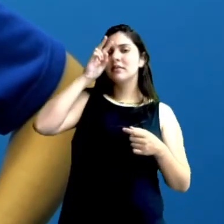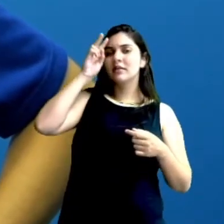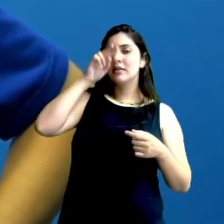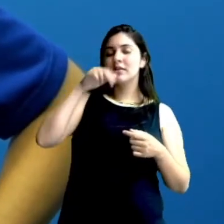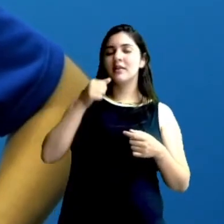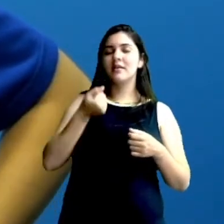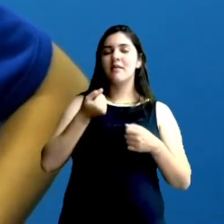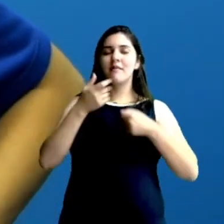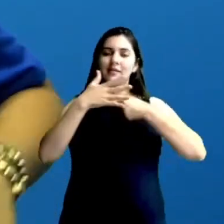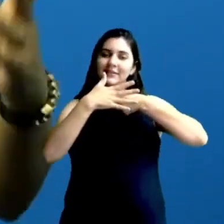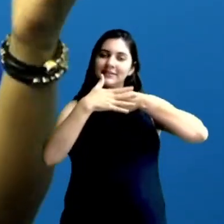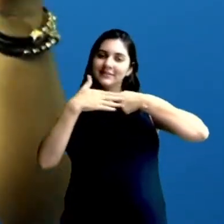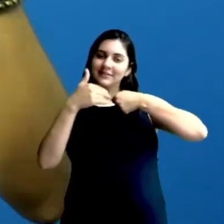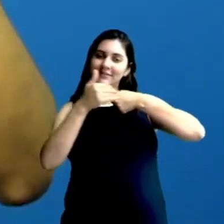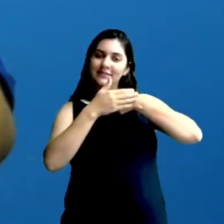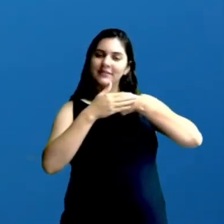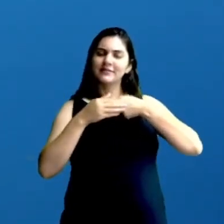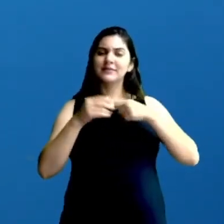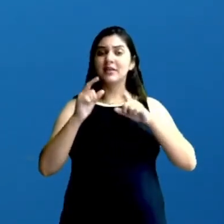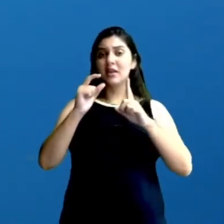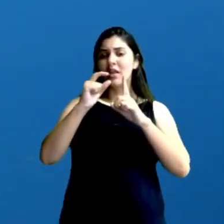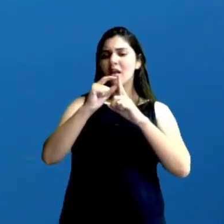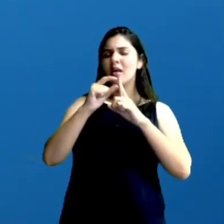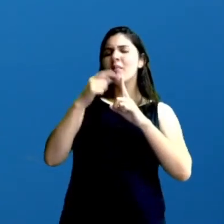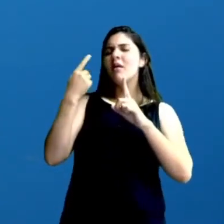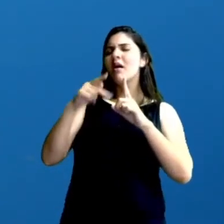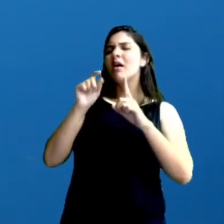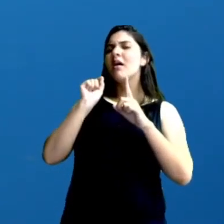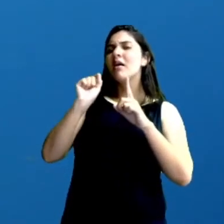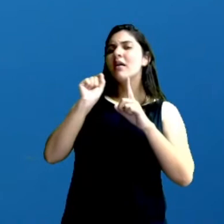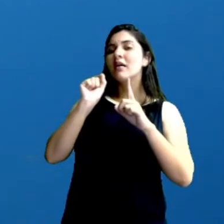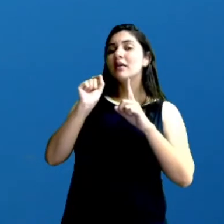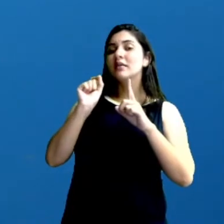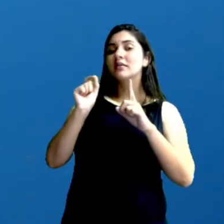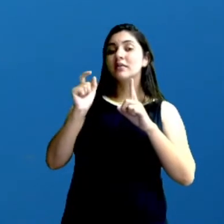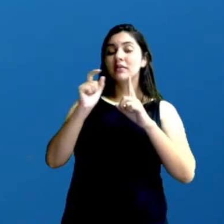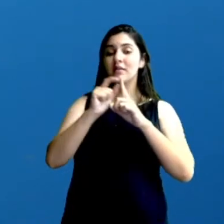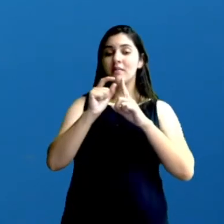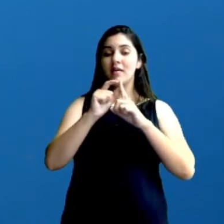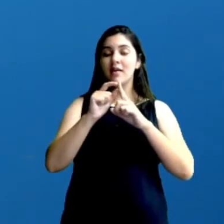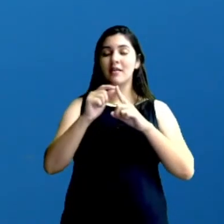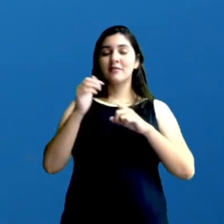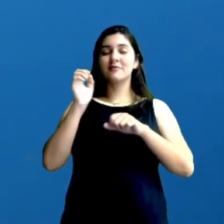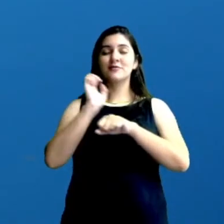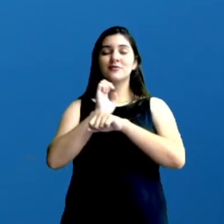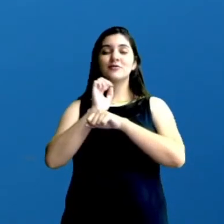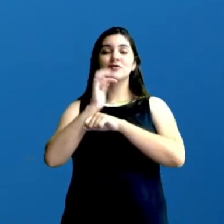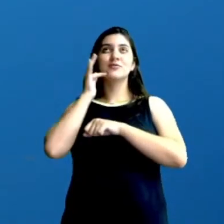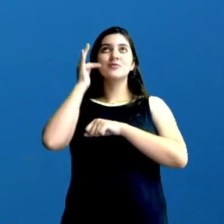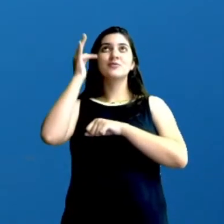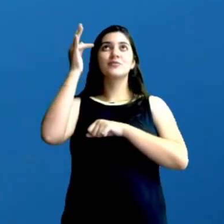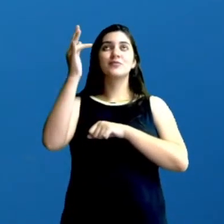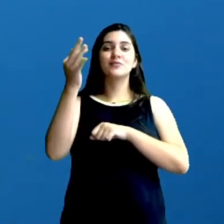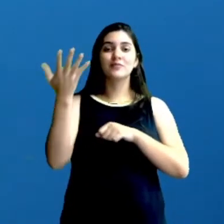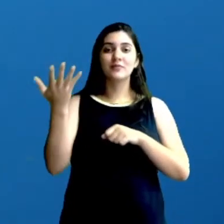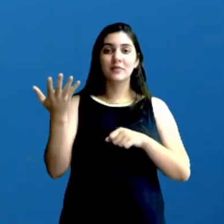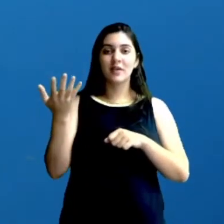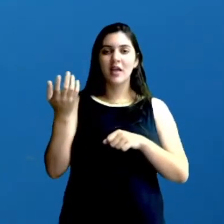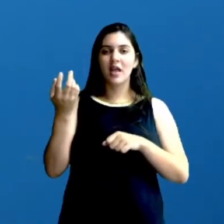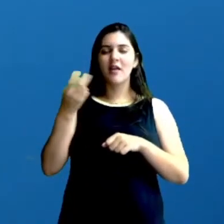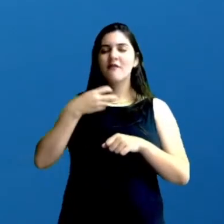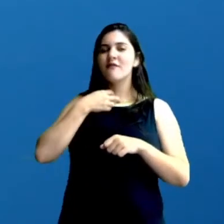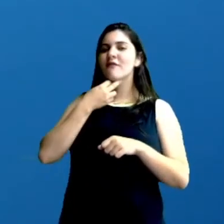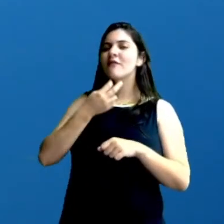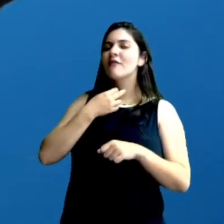lembra ternura festa que lembra esperança é a voz da